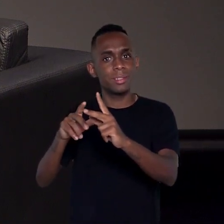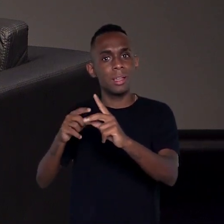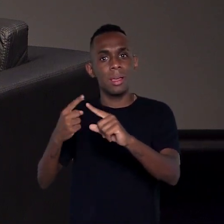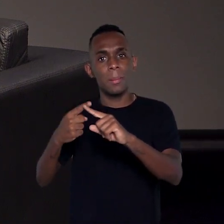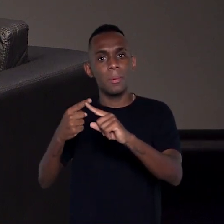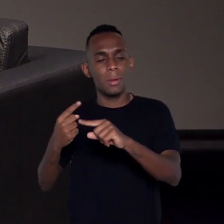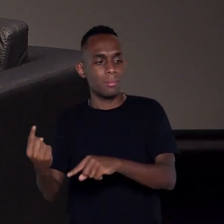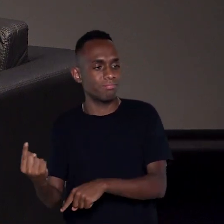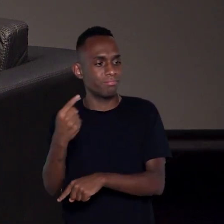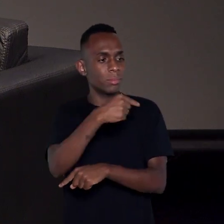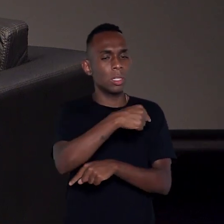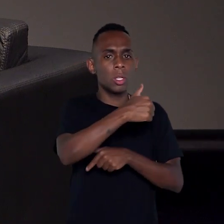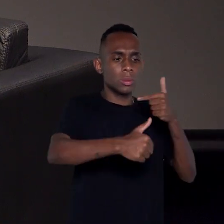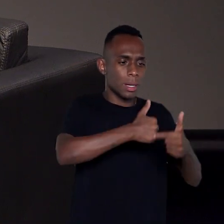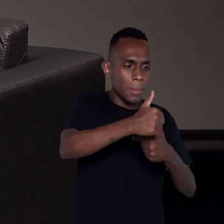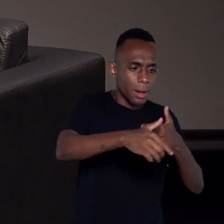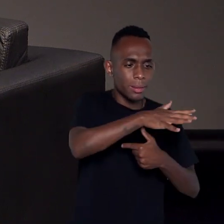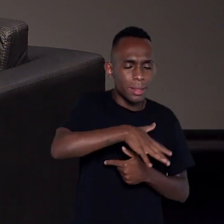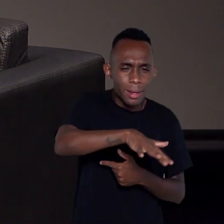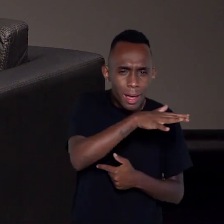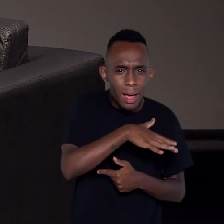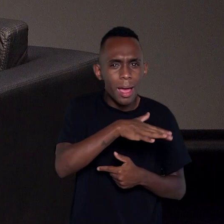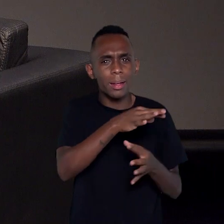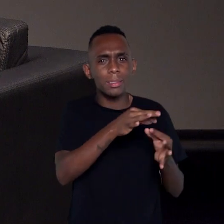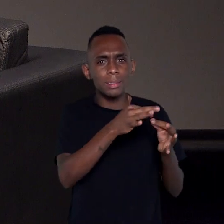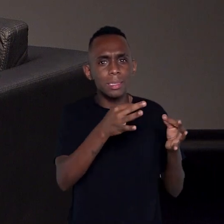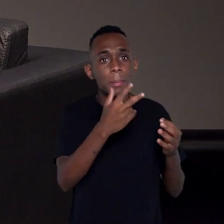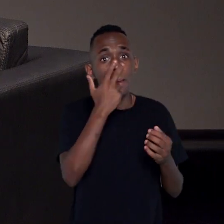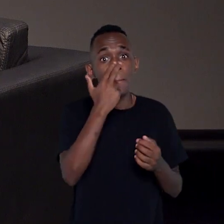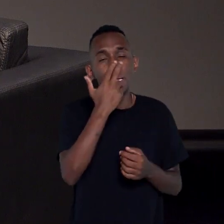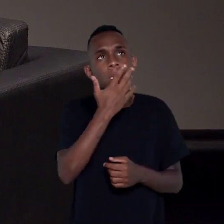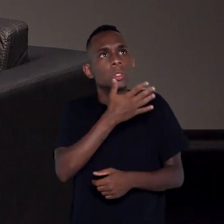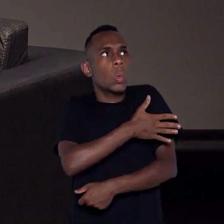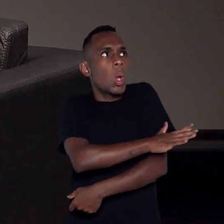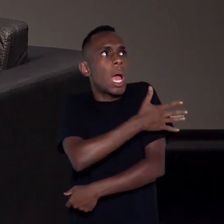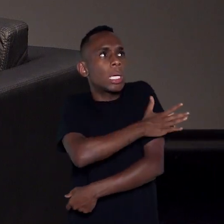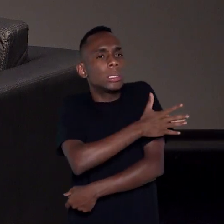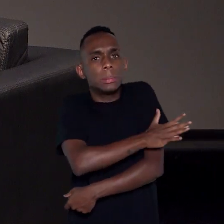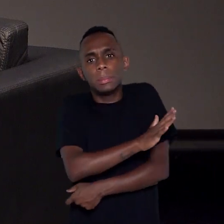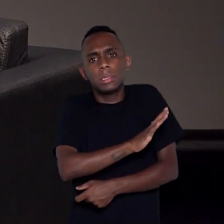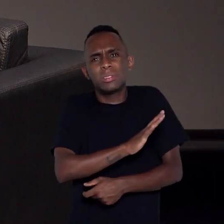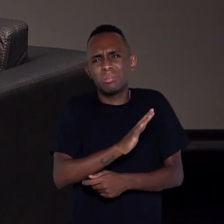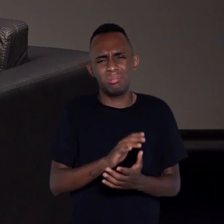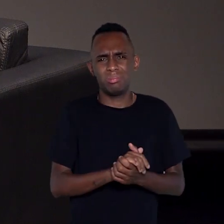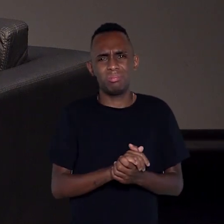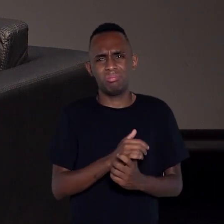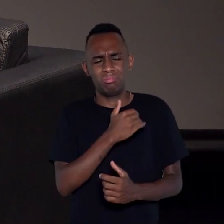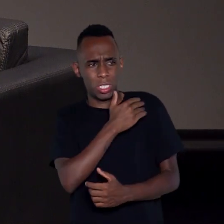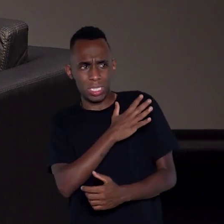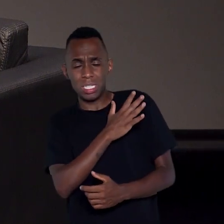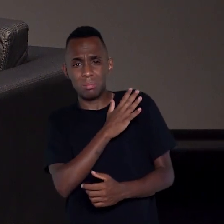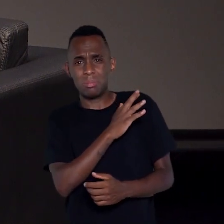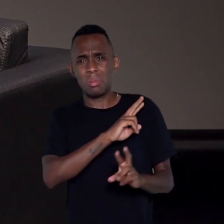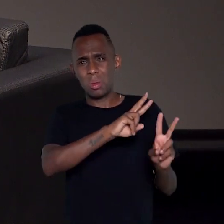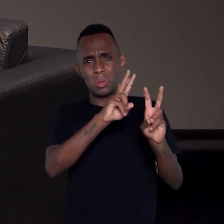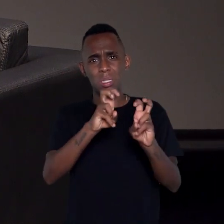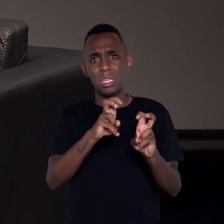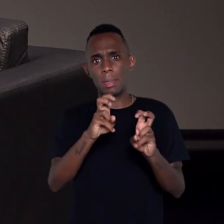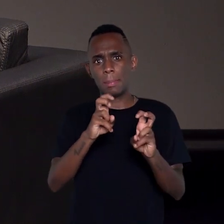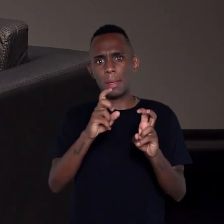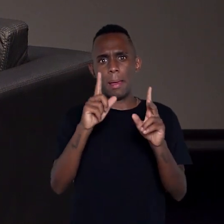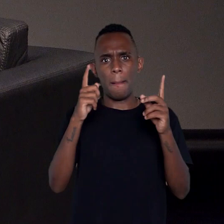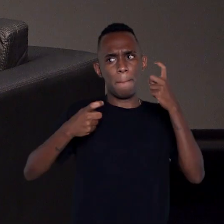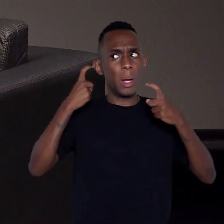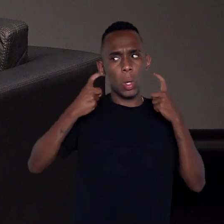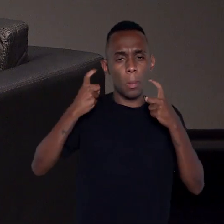dos trabalhadores que viviam naquela comunidade. É como se o racismo não fosse uma questão para eles. Embora eles ali